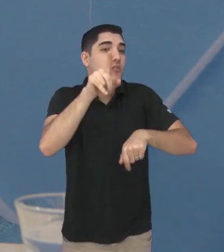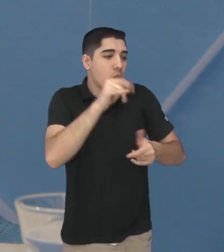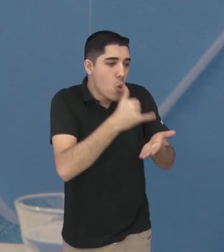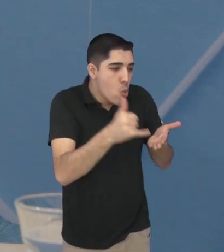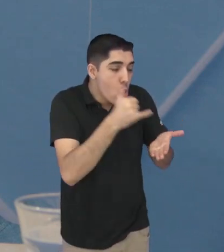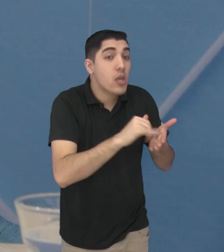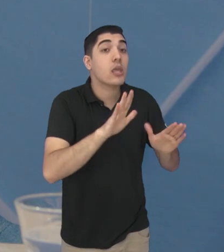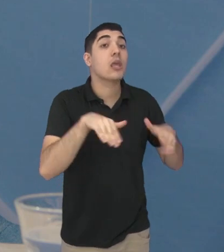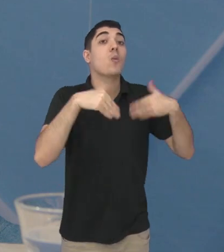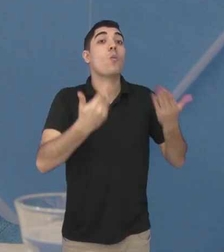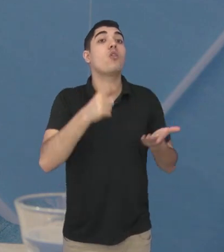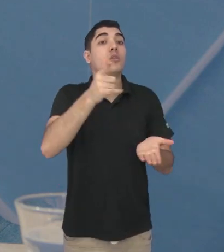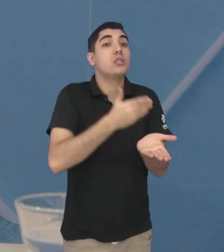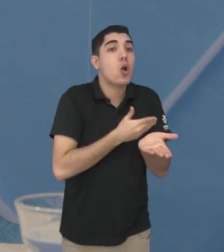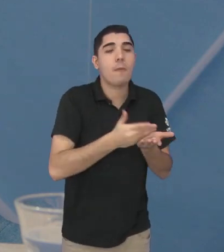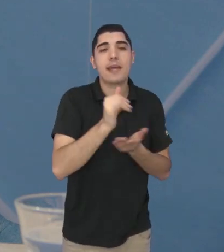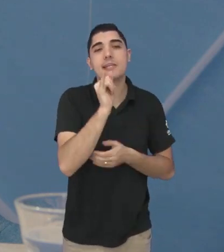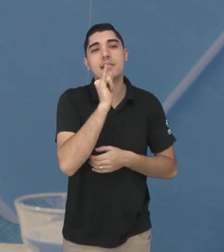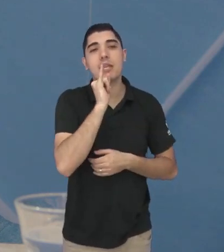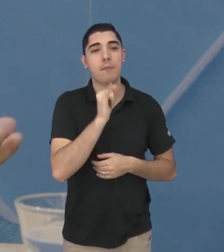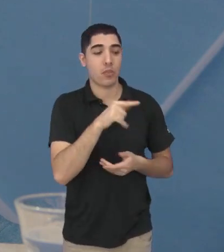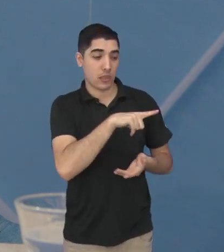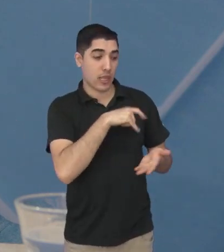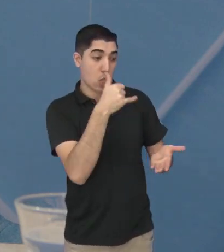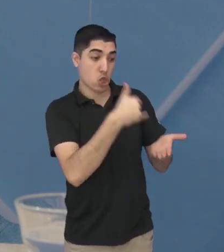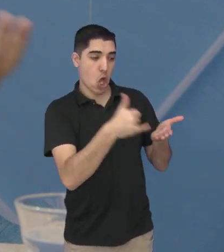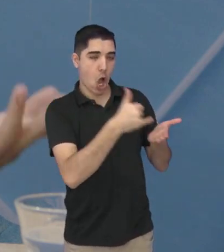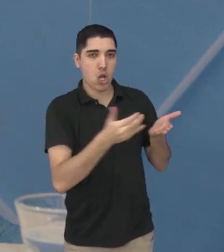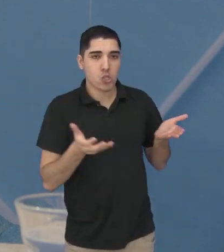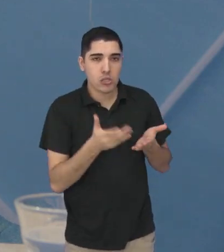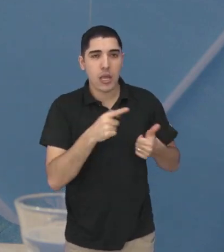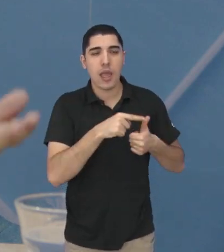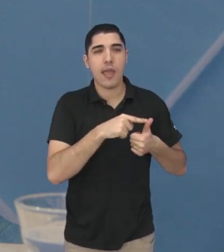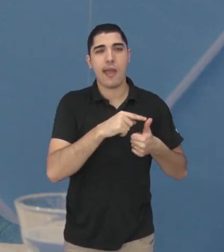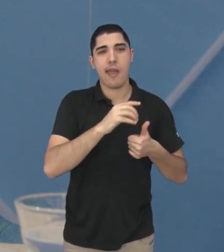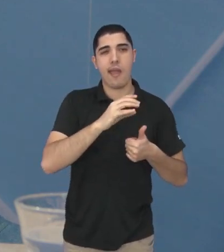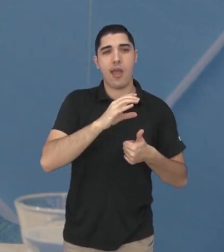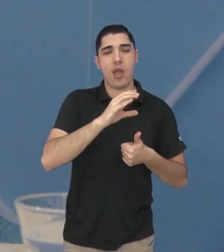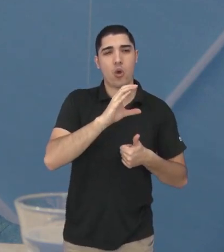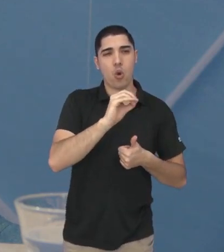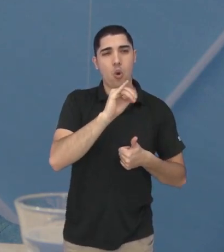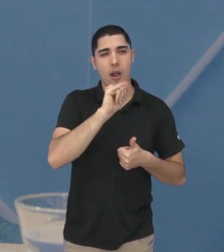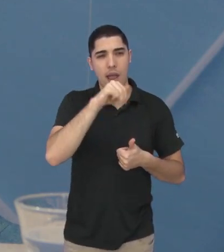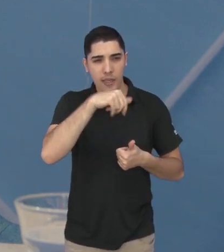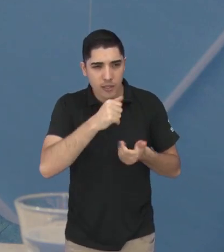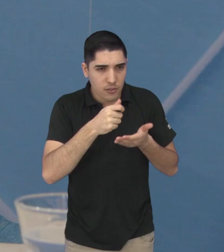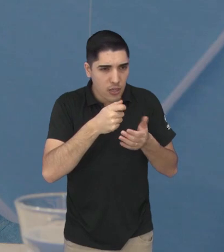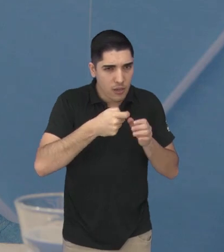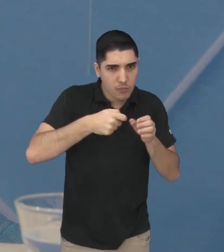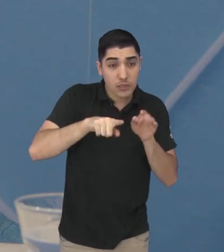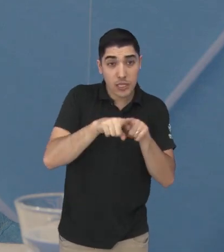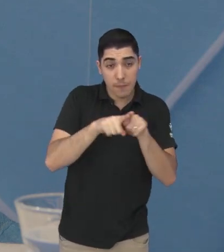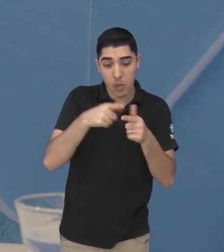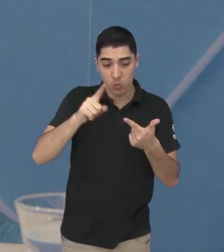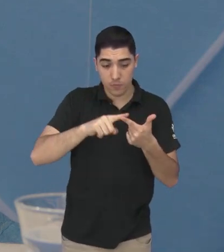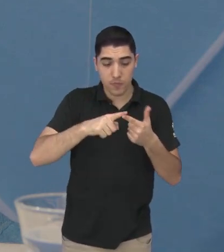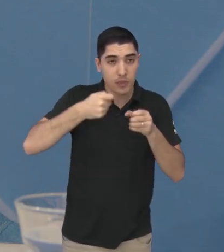começa. Então, por exemplo, as drogas estimulantes, vamos lá, cocaína, crack. A cocaína e o crack, eles têm